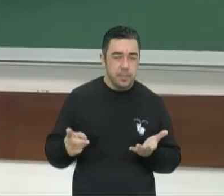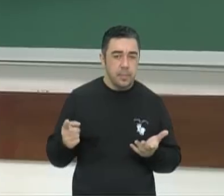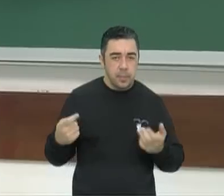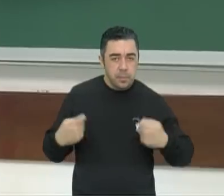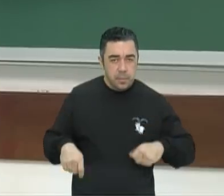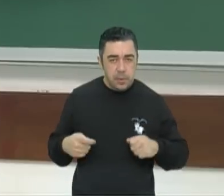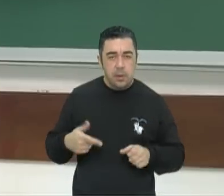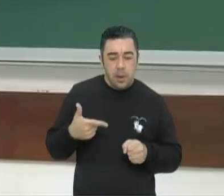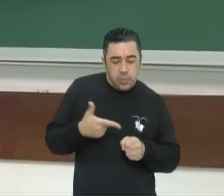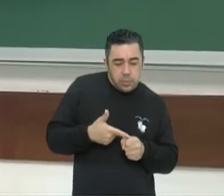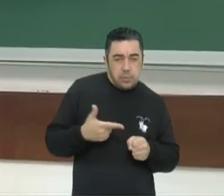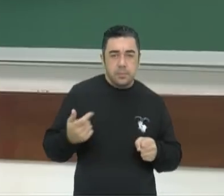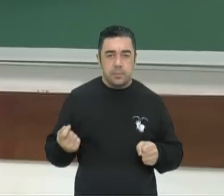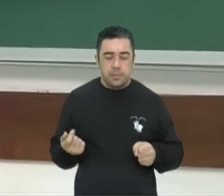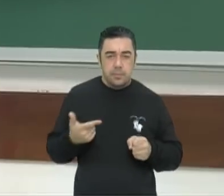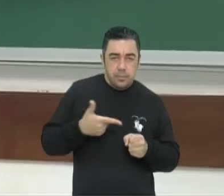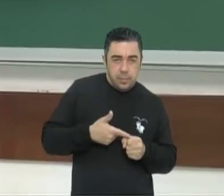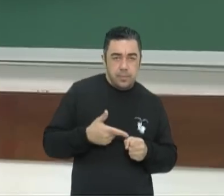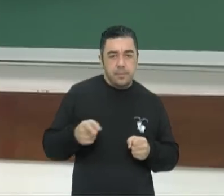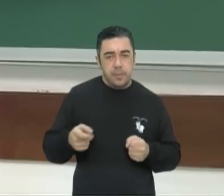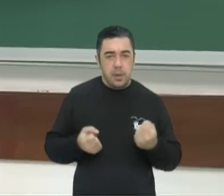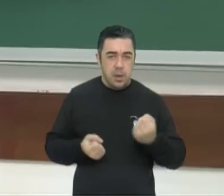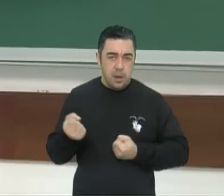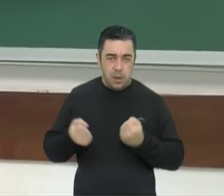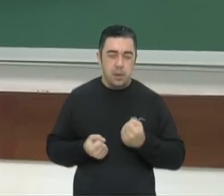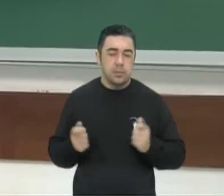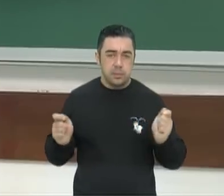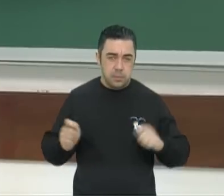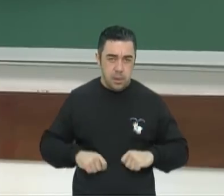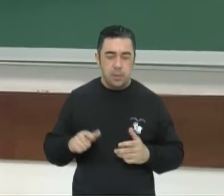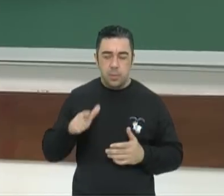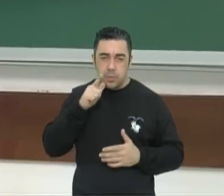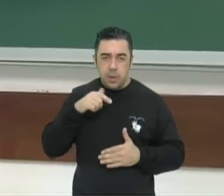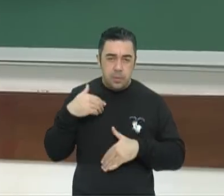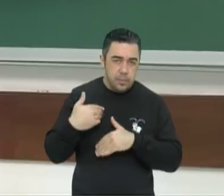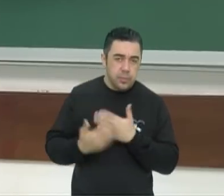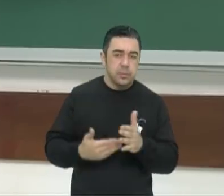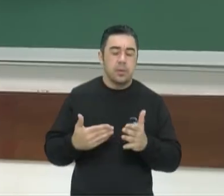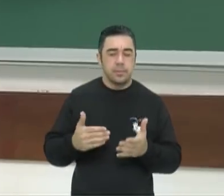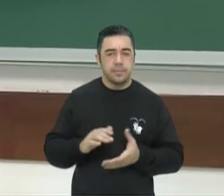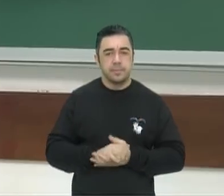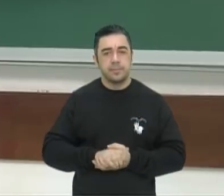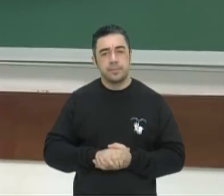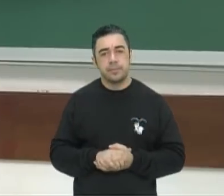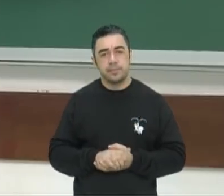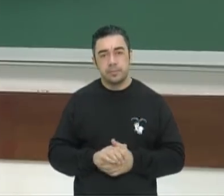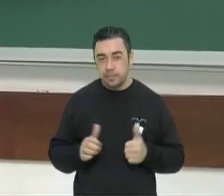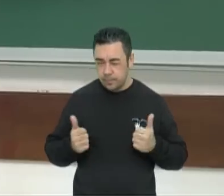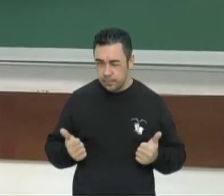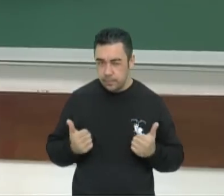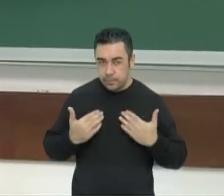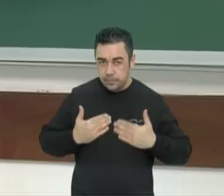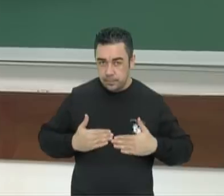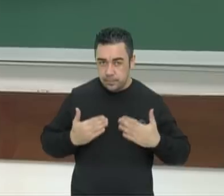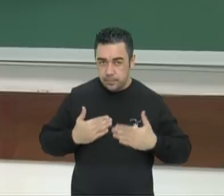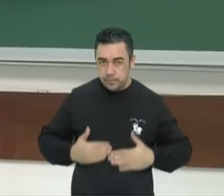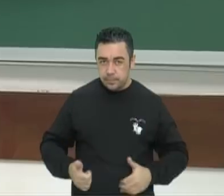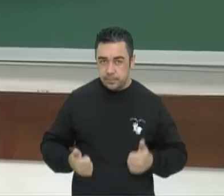precisam abastecer esse automóvel para que, assim, esse processo sempre se repita. Tranquilo?